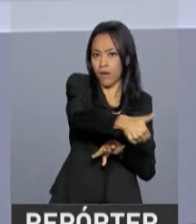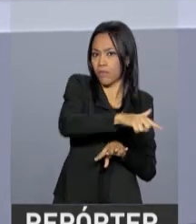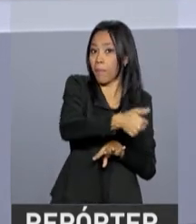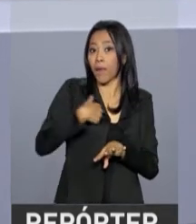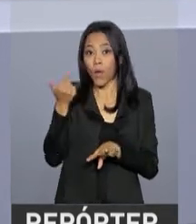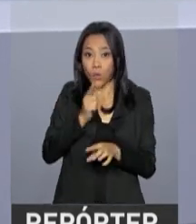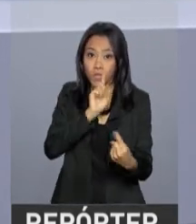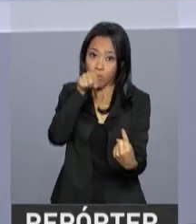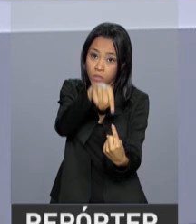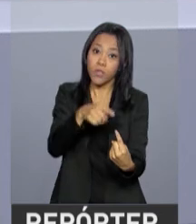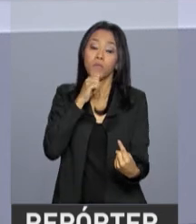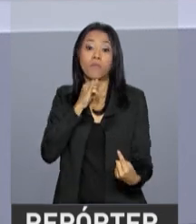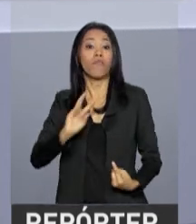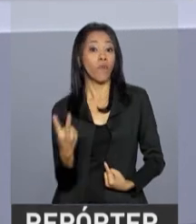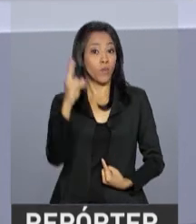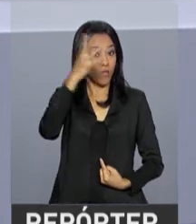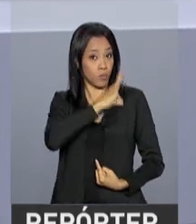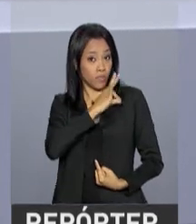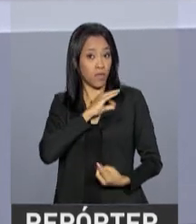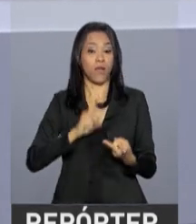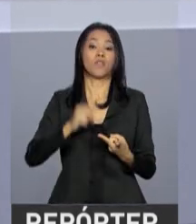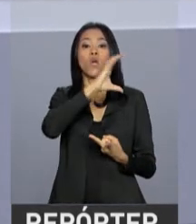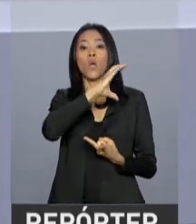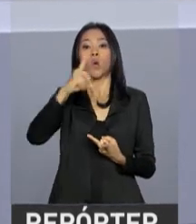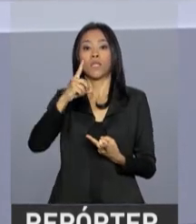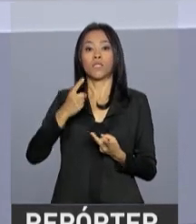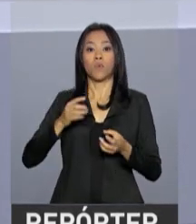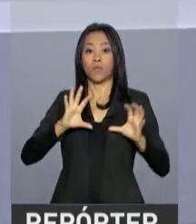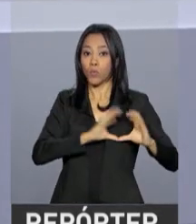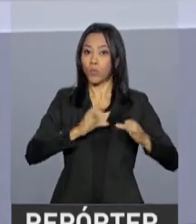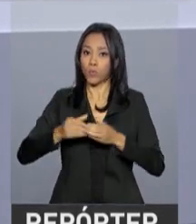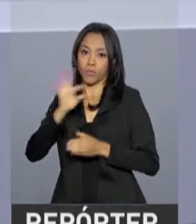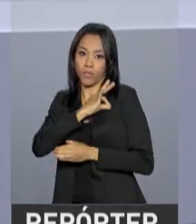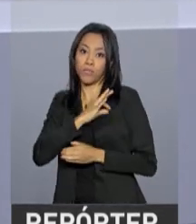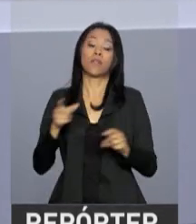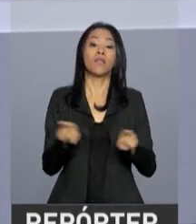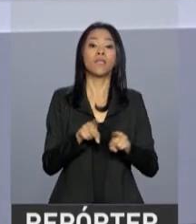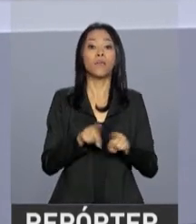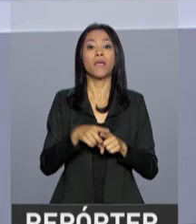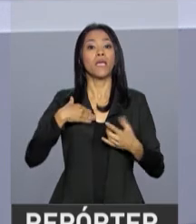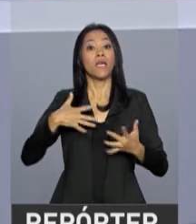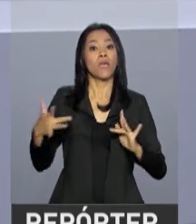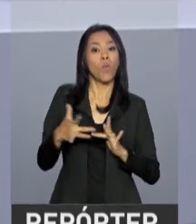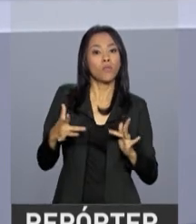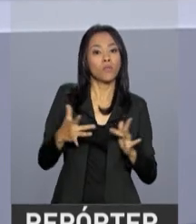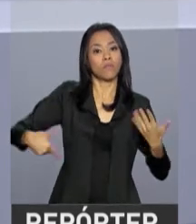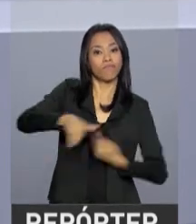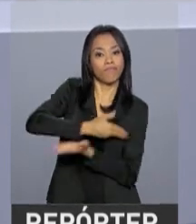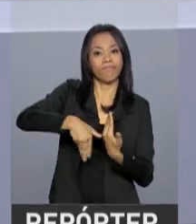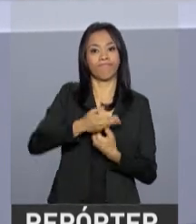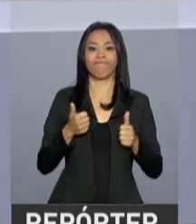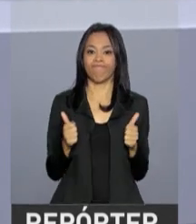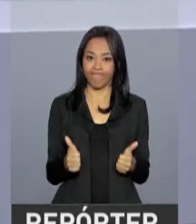como a valorização dos policiais a coordenação entre as polícias efetivação de um sistema de comunicação integrado entre